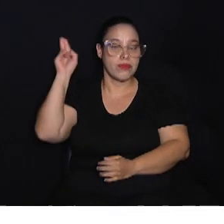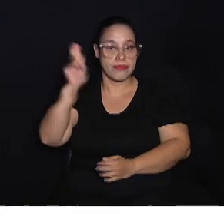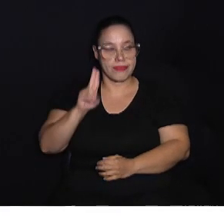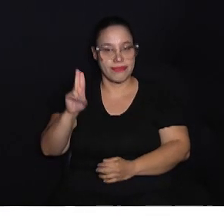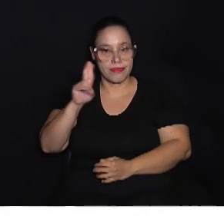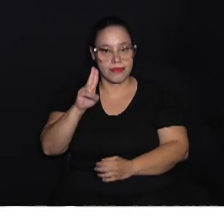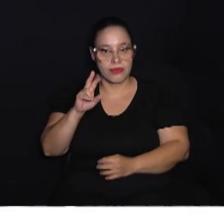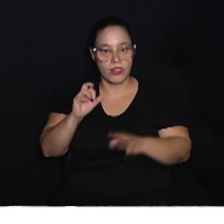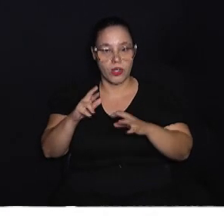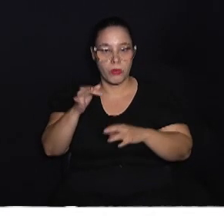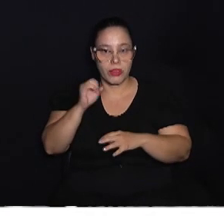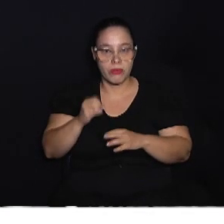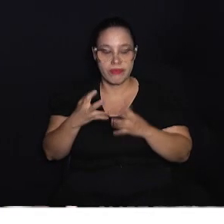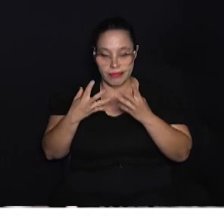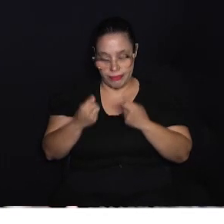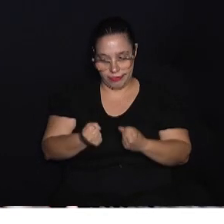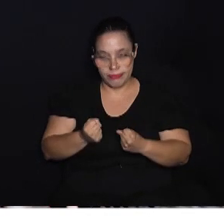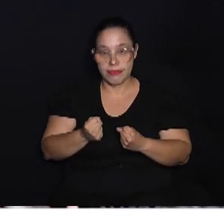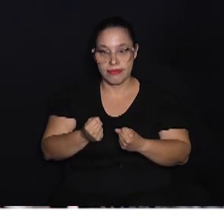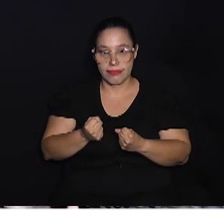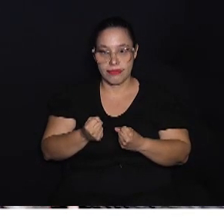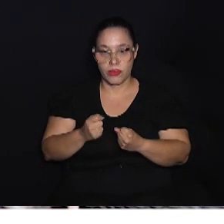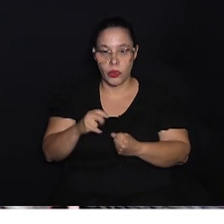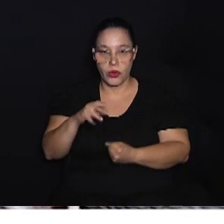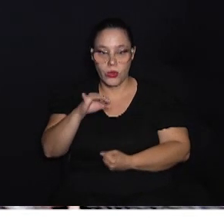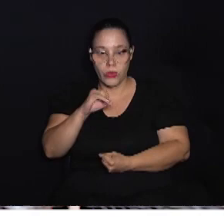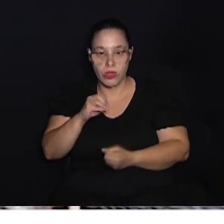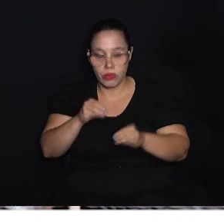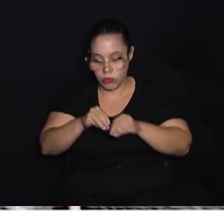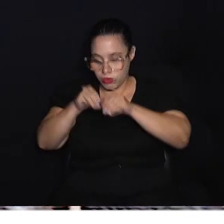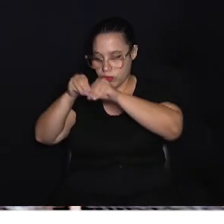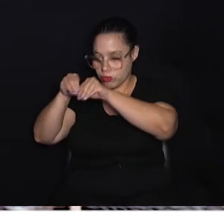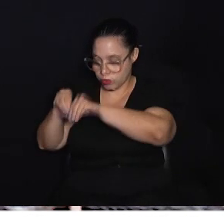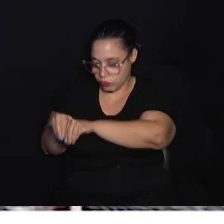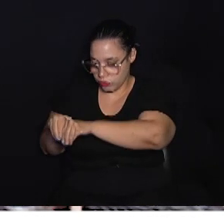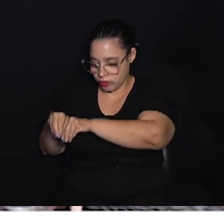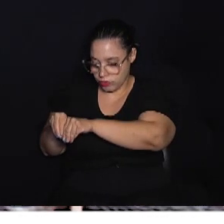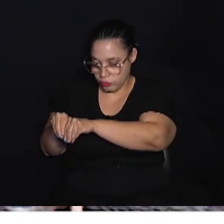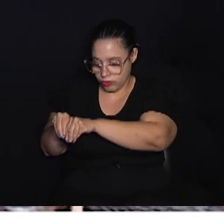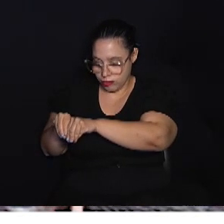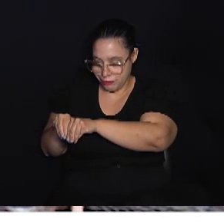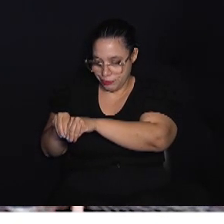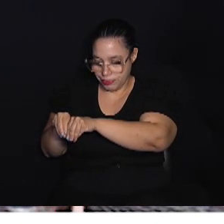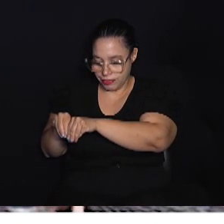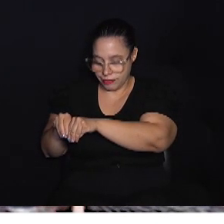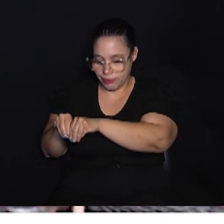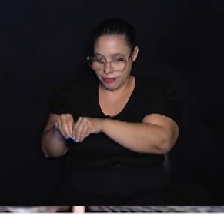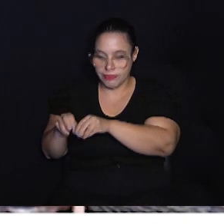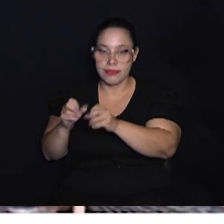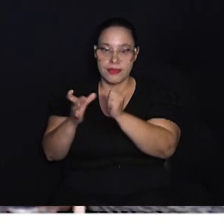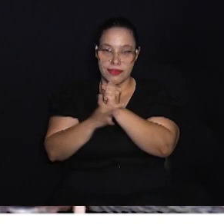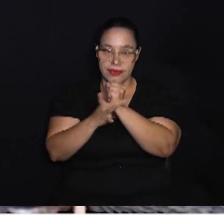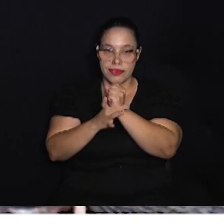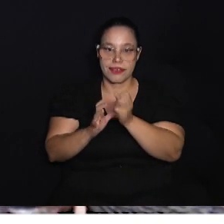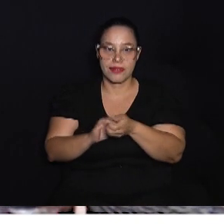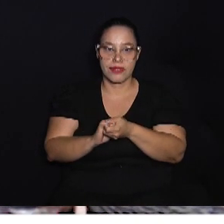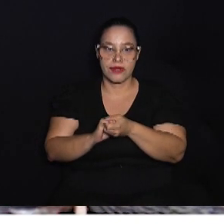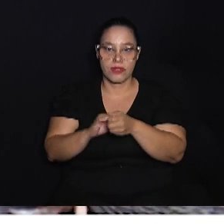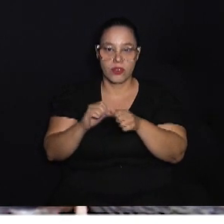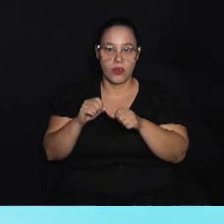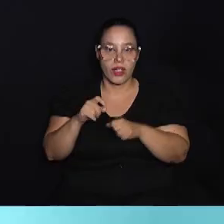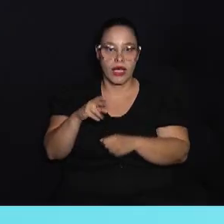bombeiros militares, que utilizaram um cambão para realizar a captura. O ouriço cacheiro foi transportado e devolvido ao seu habitat